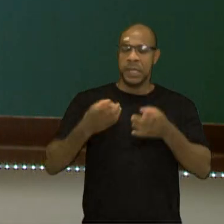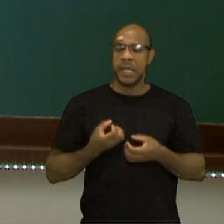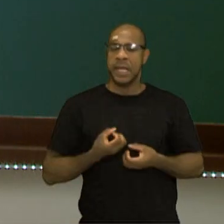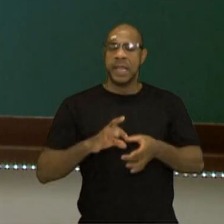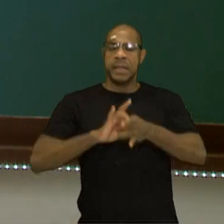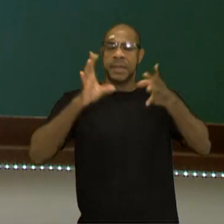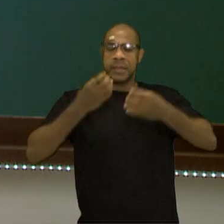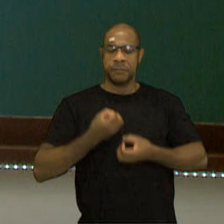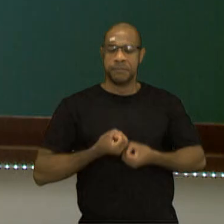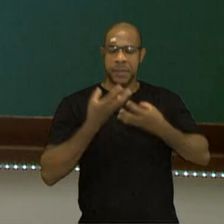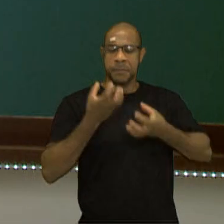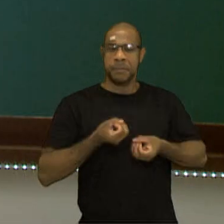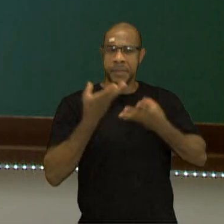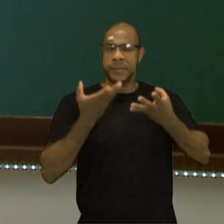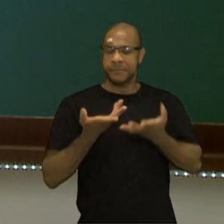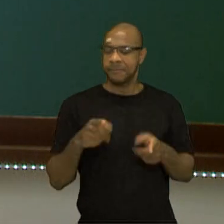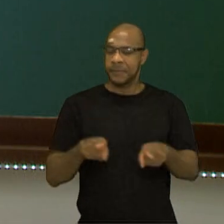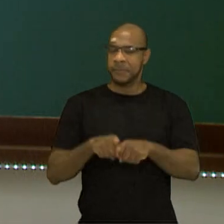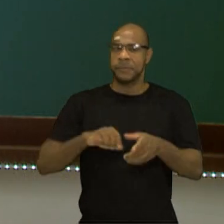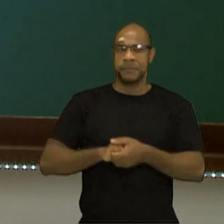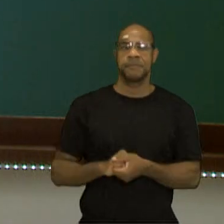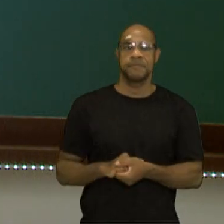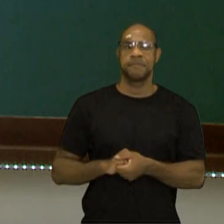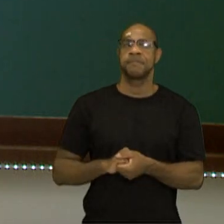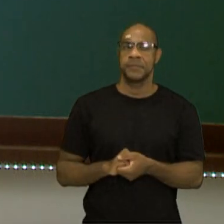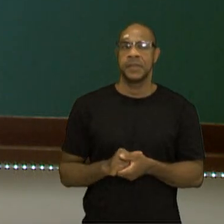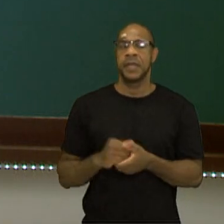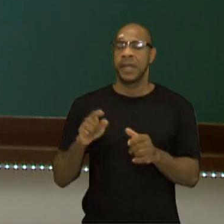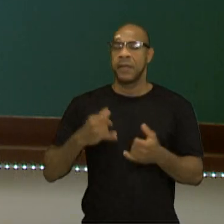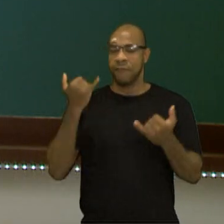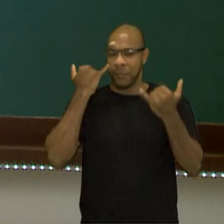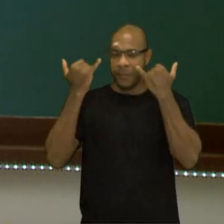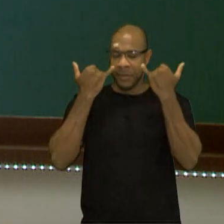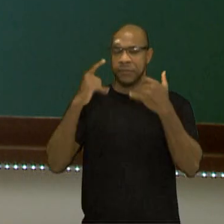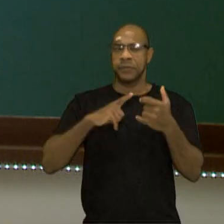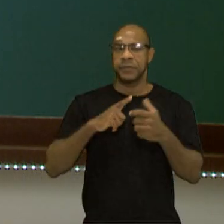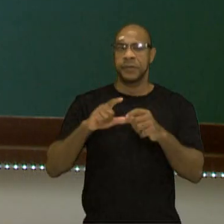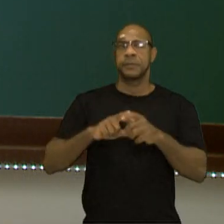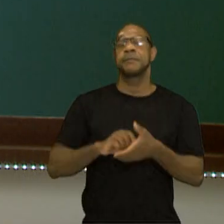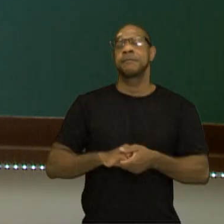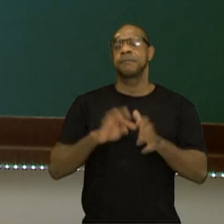e de imprensa. Então, é essa informação que veio ali no texto da Unesco.